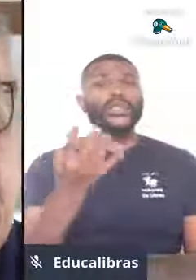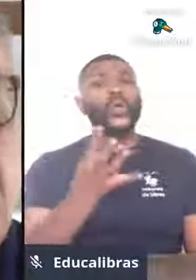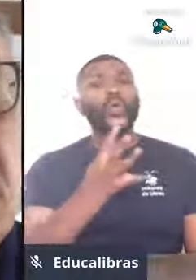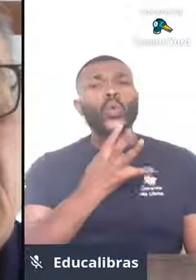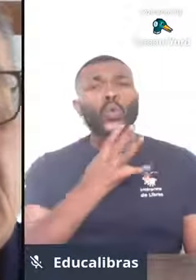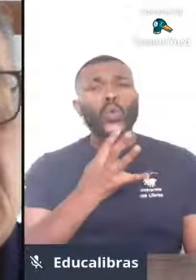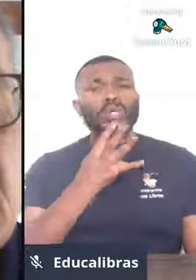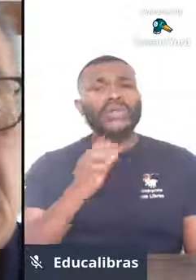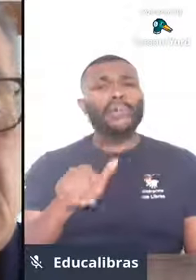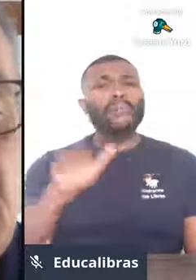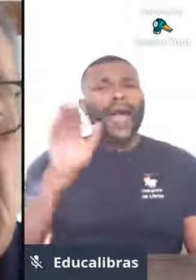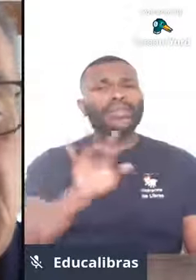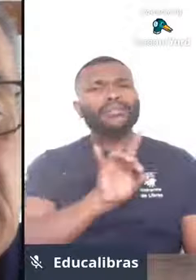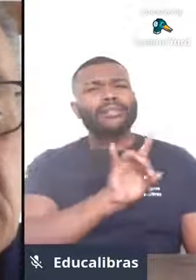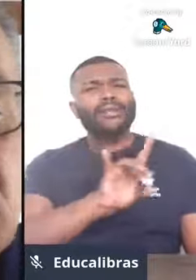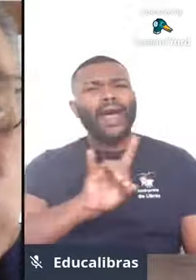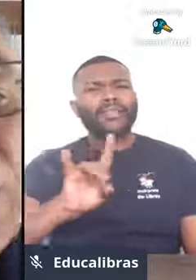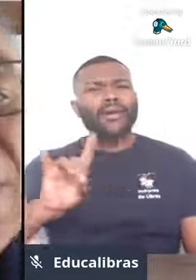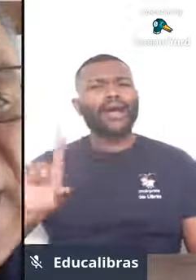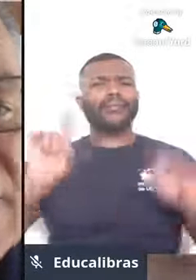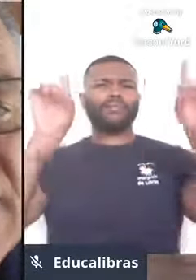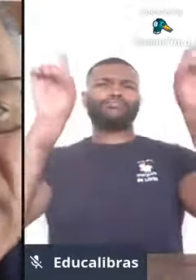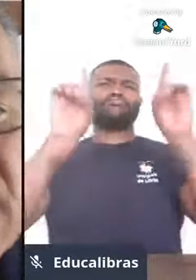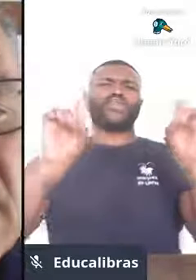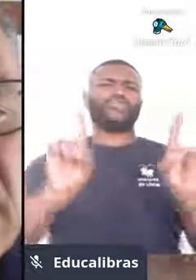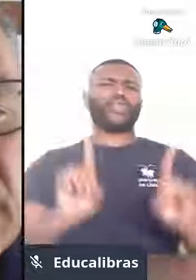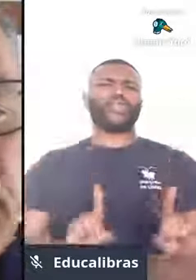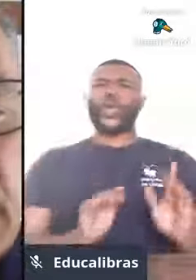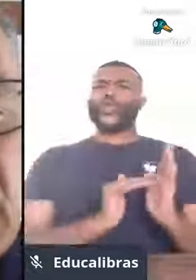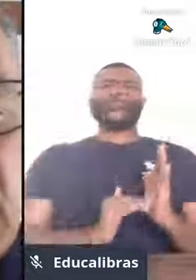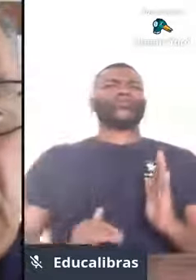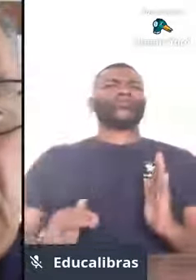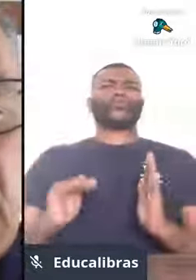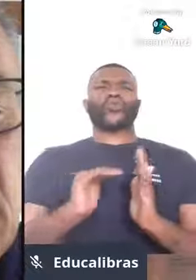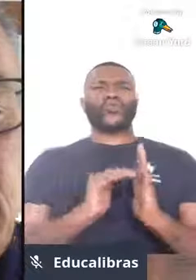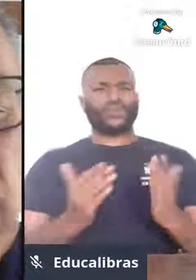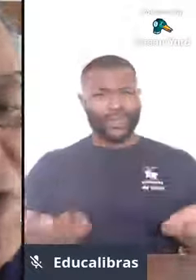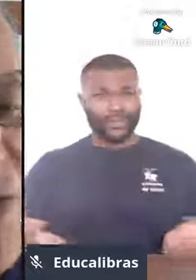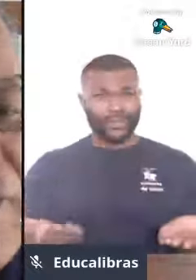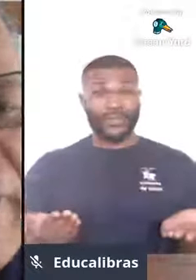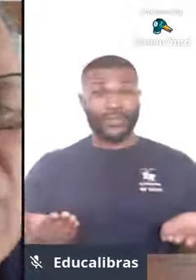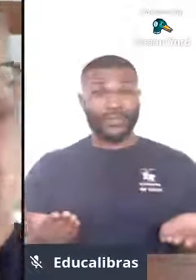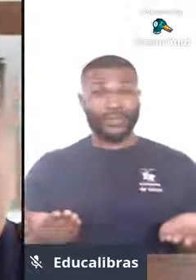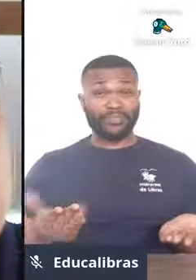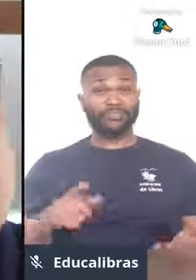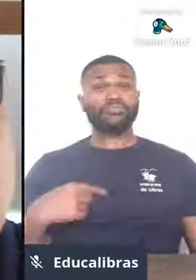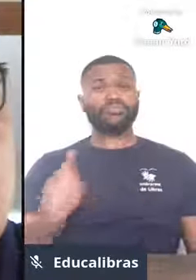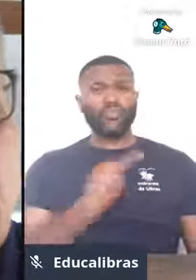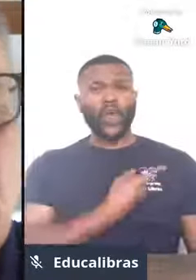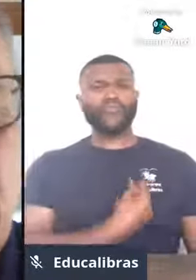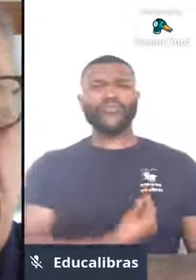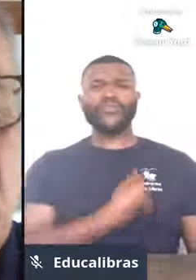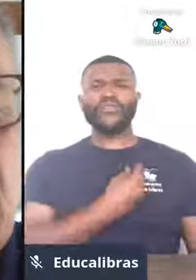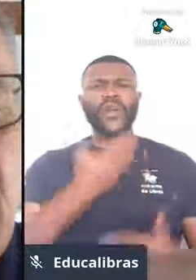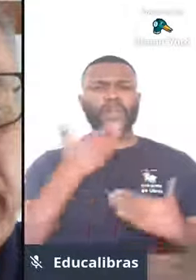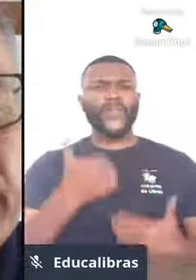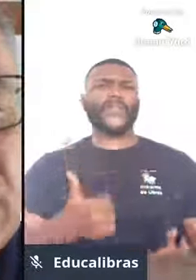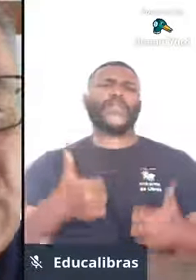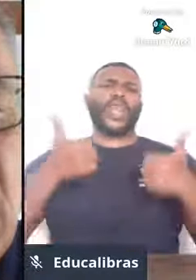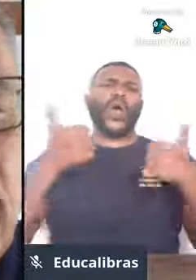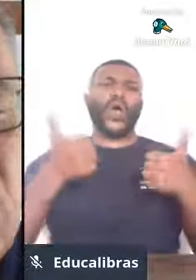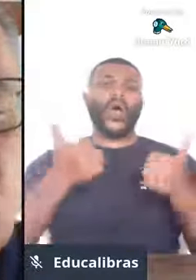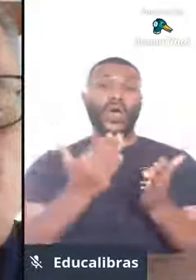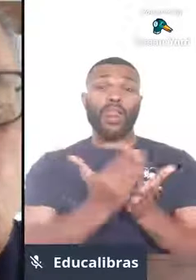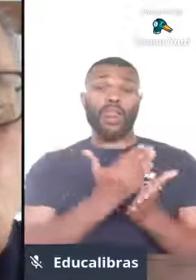das deficiências, todas elas, né? Para que a gente viva melhor mesmo. E o livro tem,